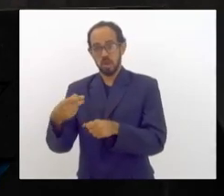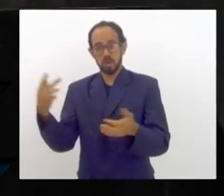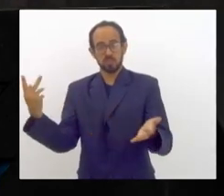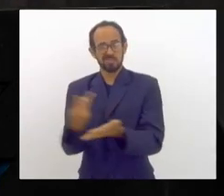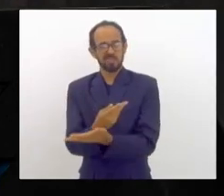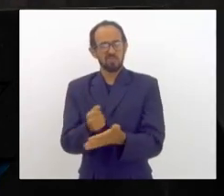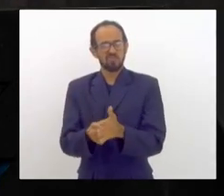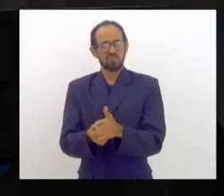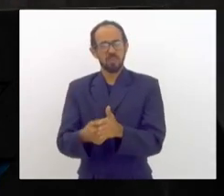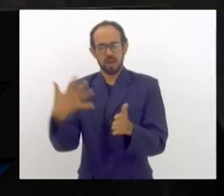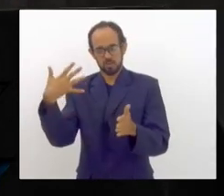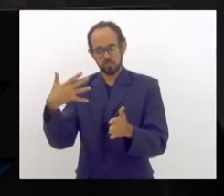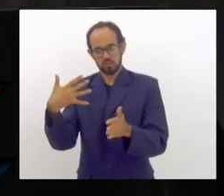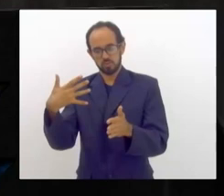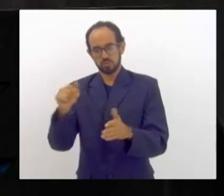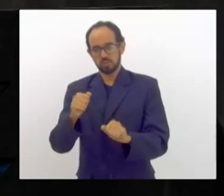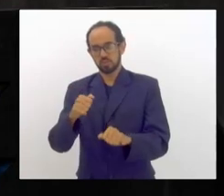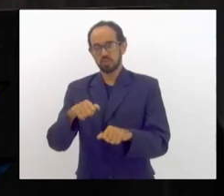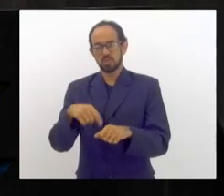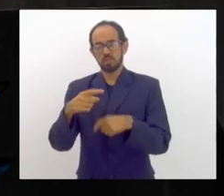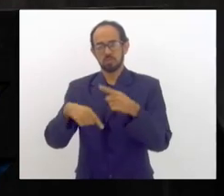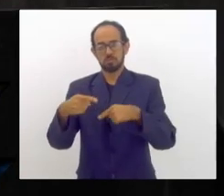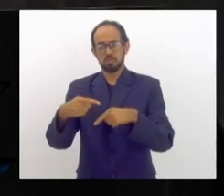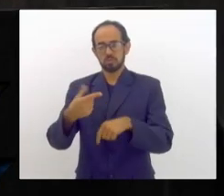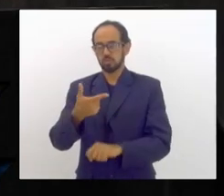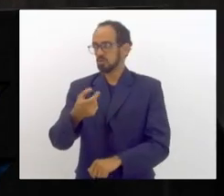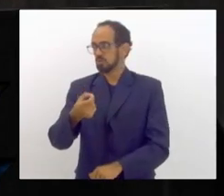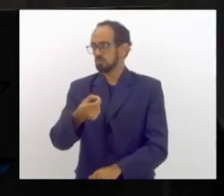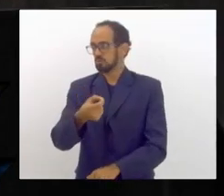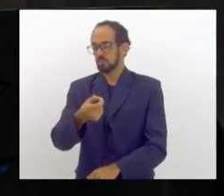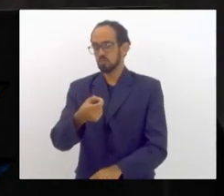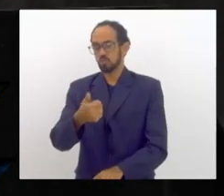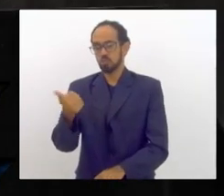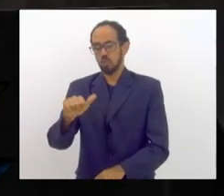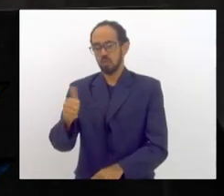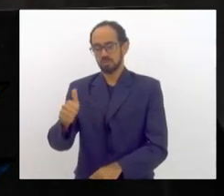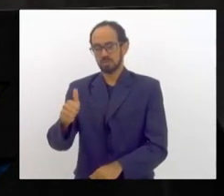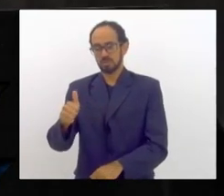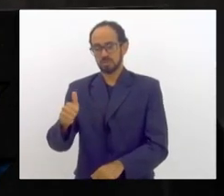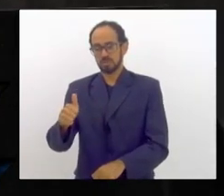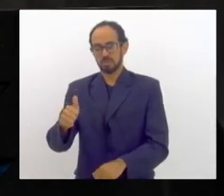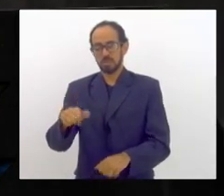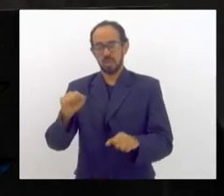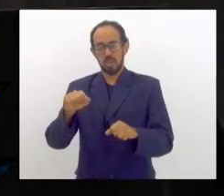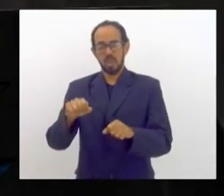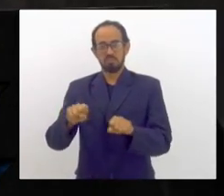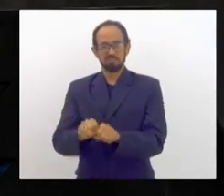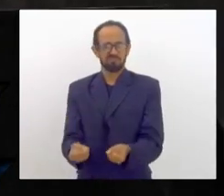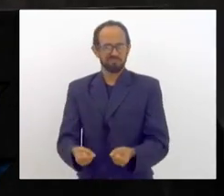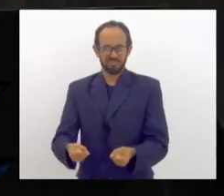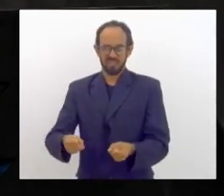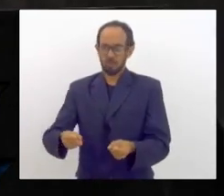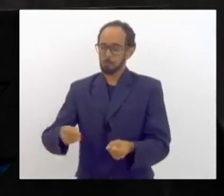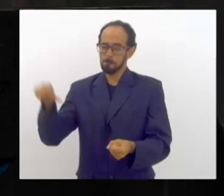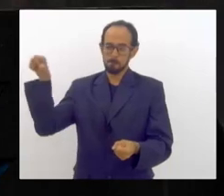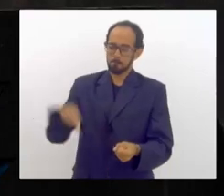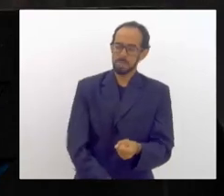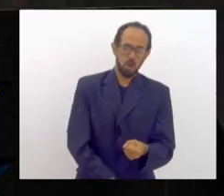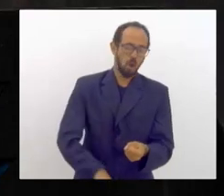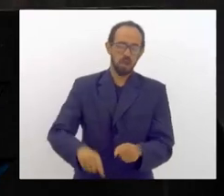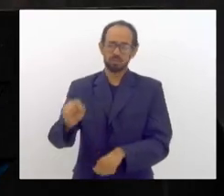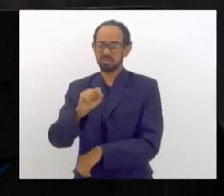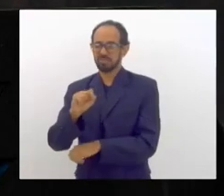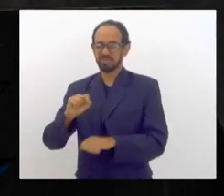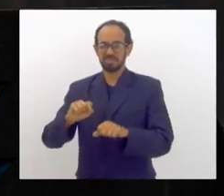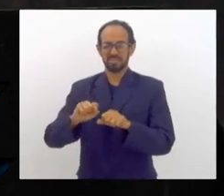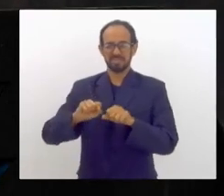vida. Tivemos em 2011 uma catástrofe que é o maior evento climático e a maior tragédia